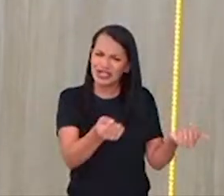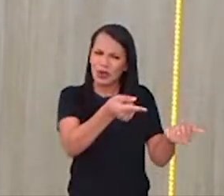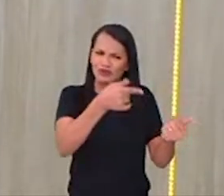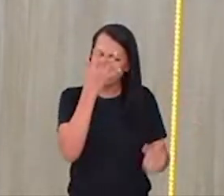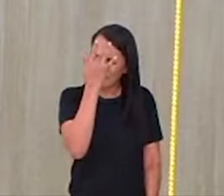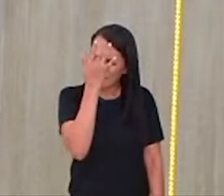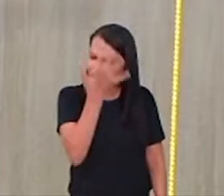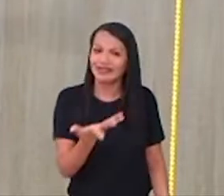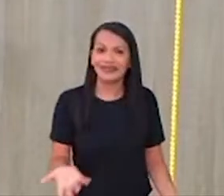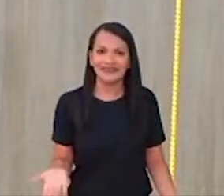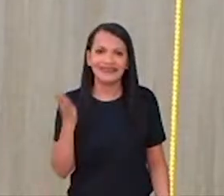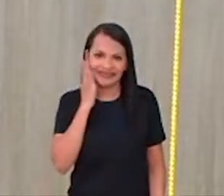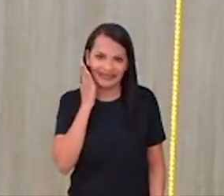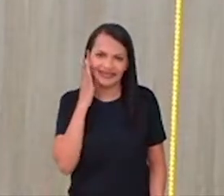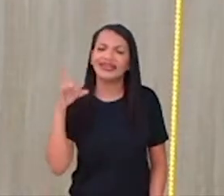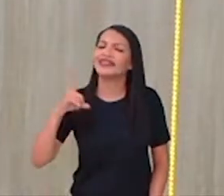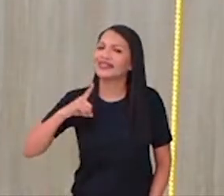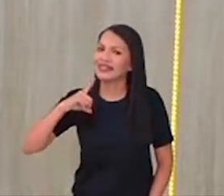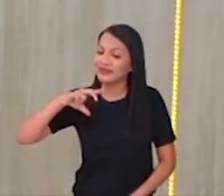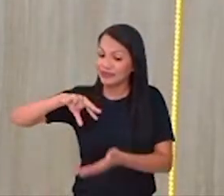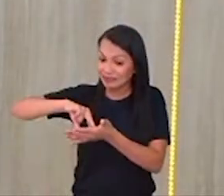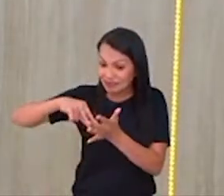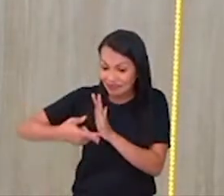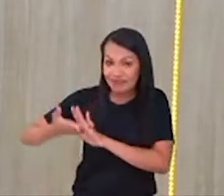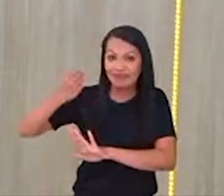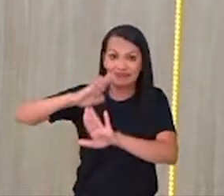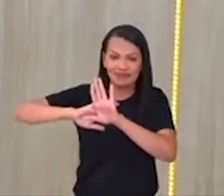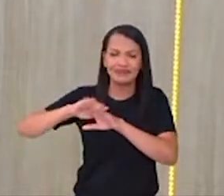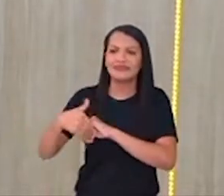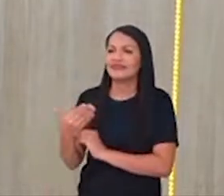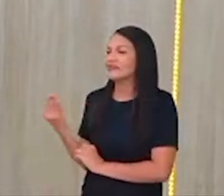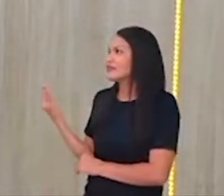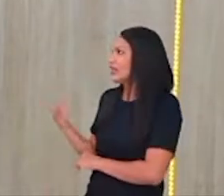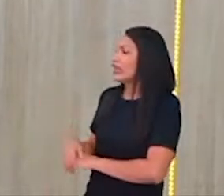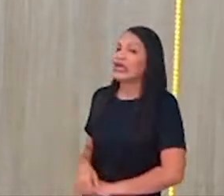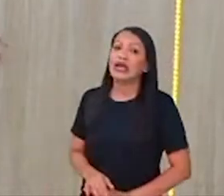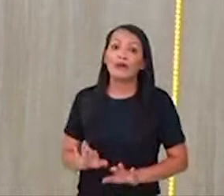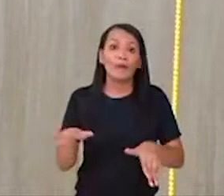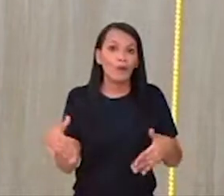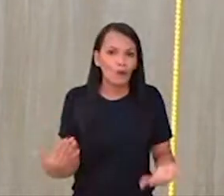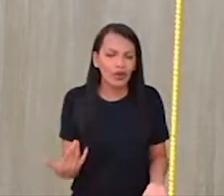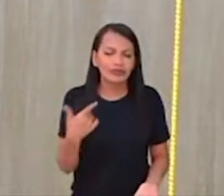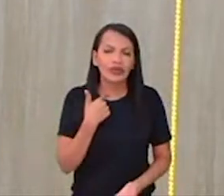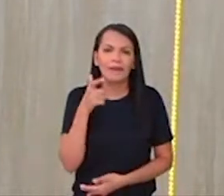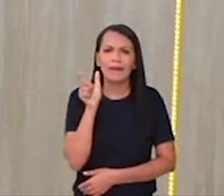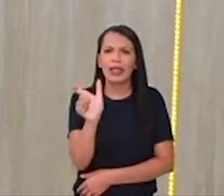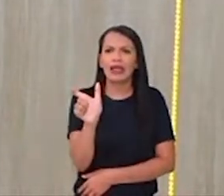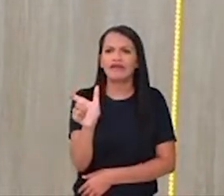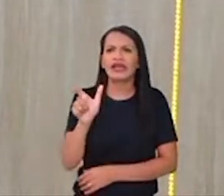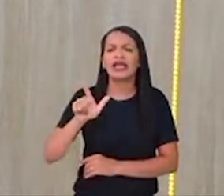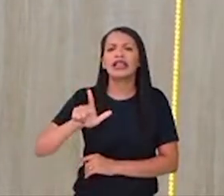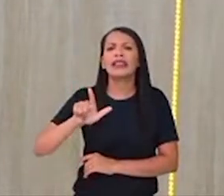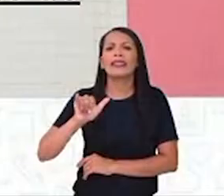Que é a parte poética, por exemplo, da canção. E aí, quando a gente fala, a palavra língua, por exemplo, a gente tem